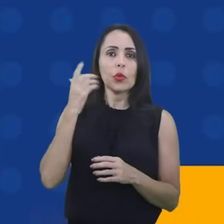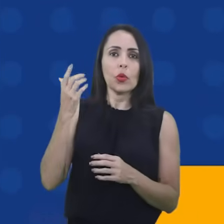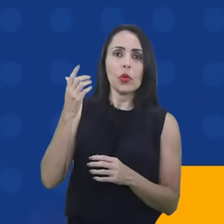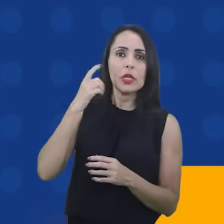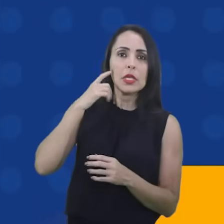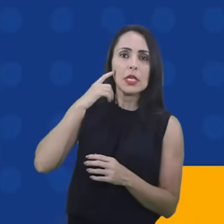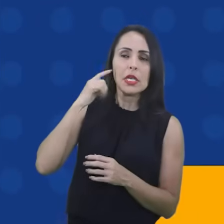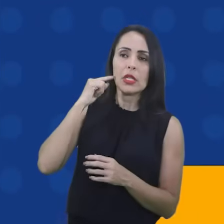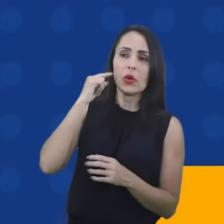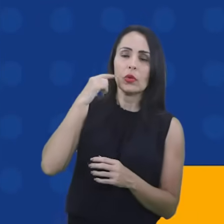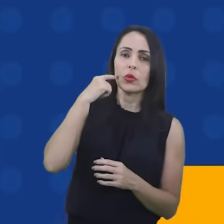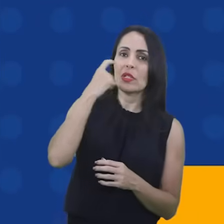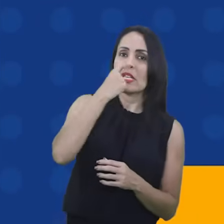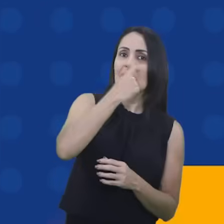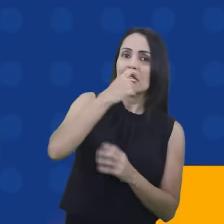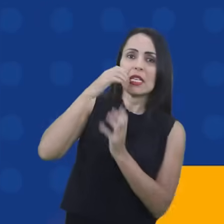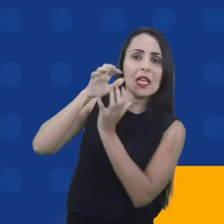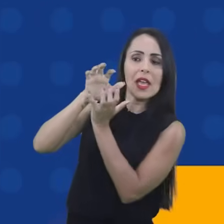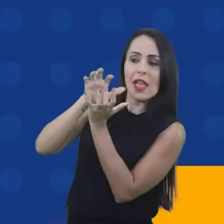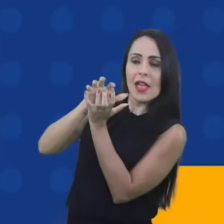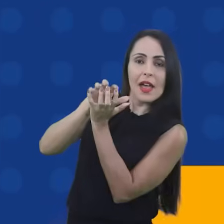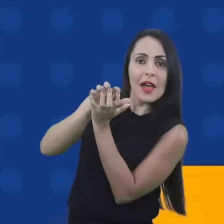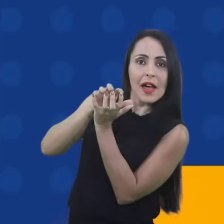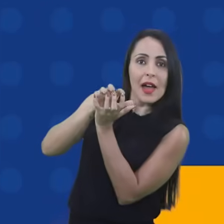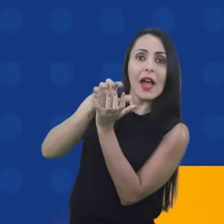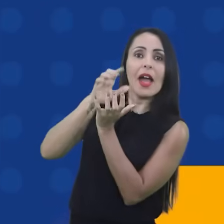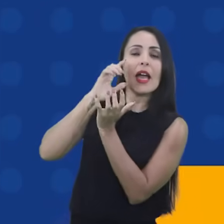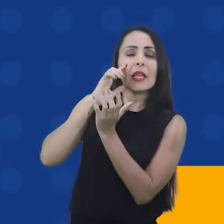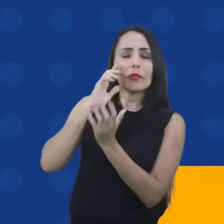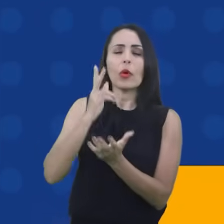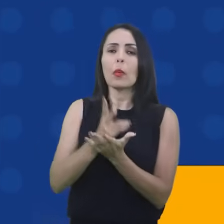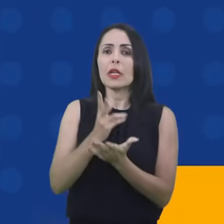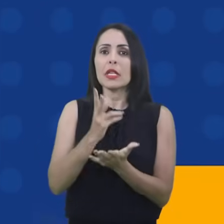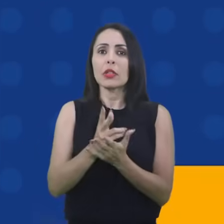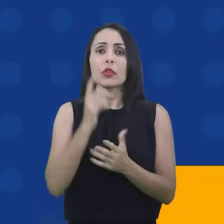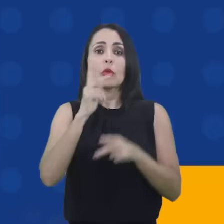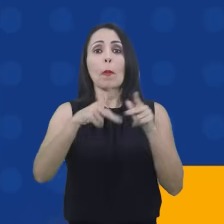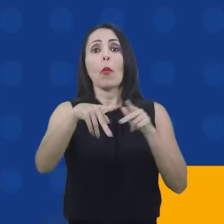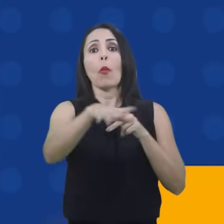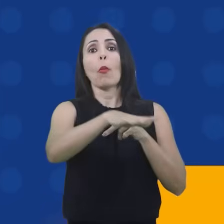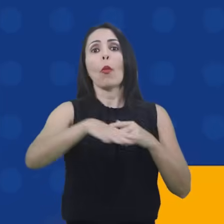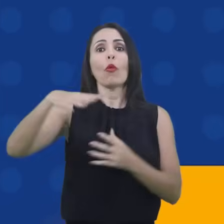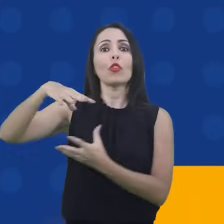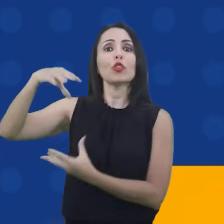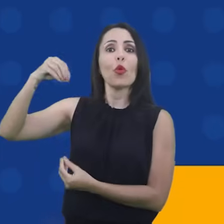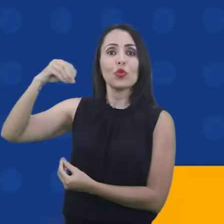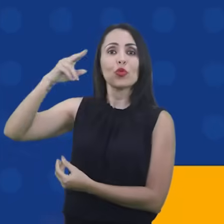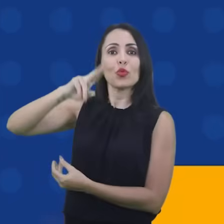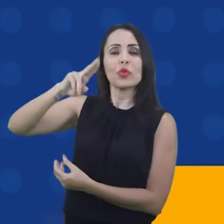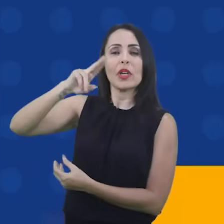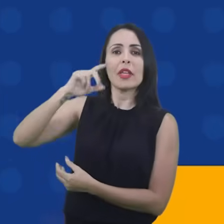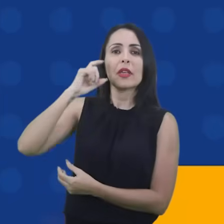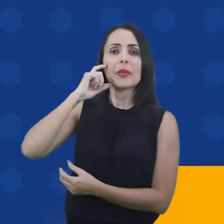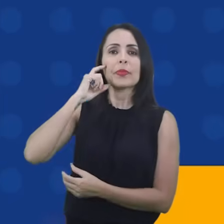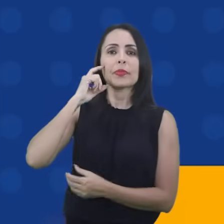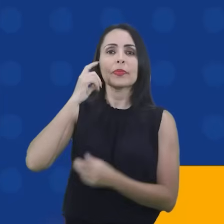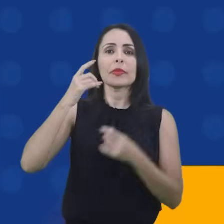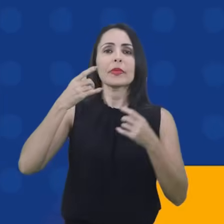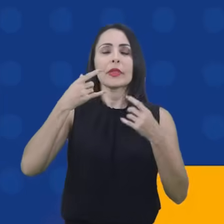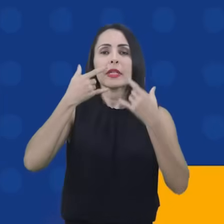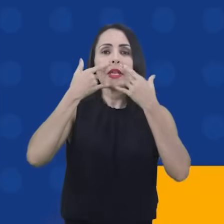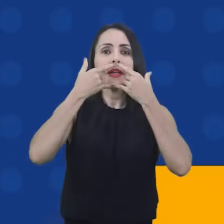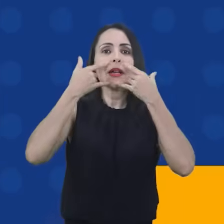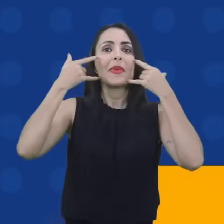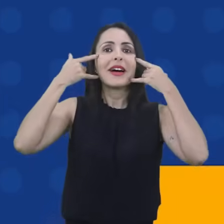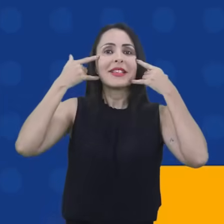partes dos arcos dentários, né? E elas são mais frequentes na nossa população idosa, né? Temos basicamente dois tipos